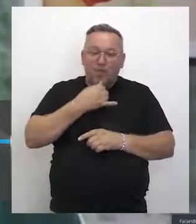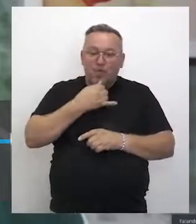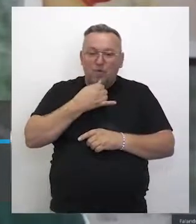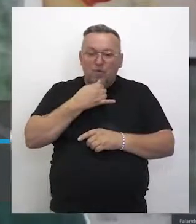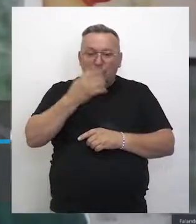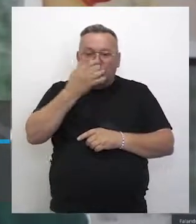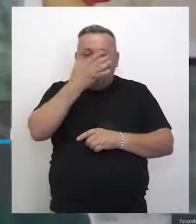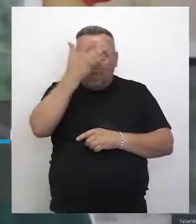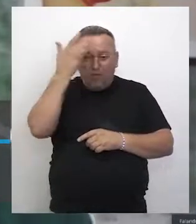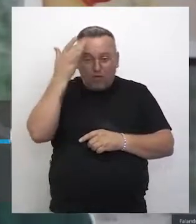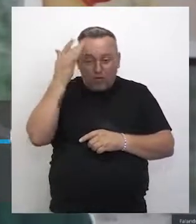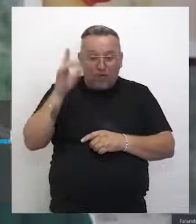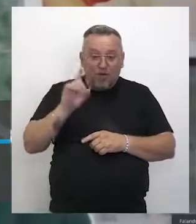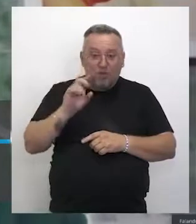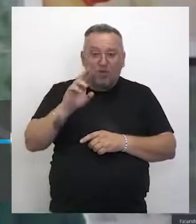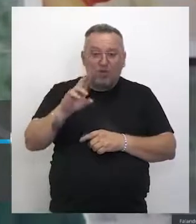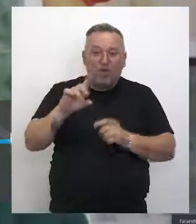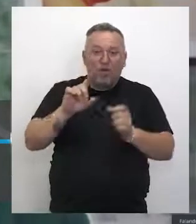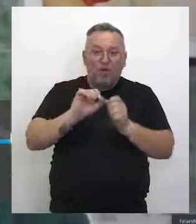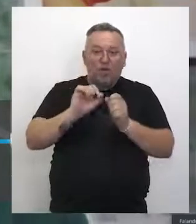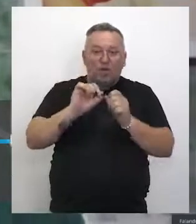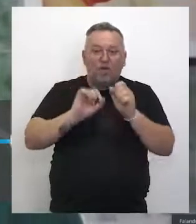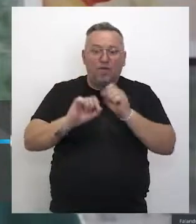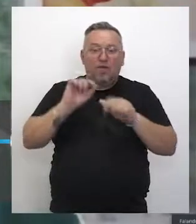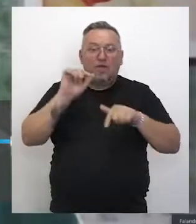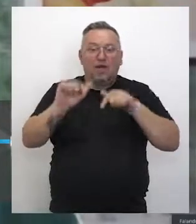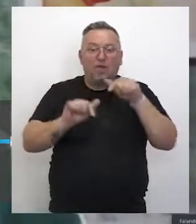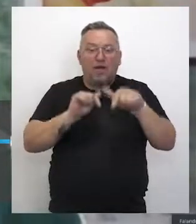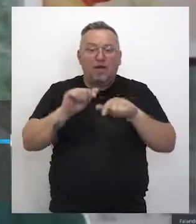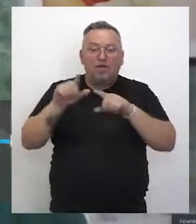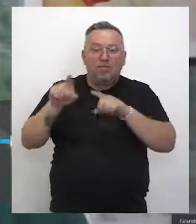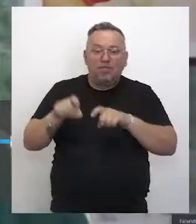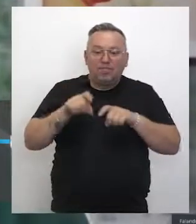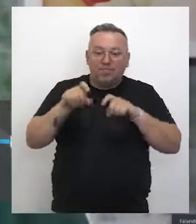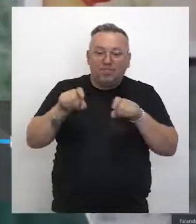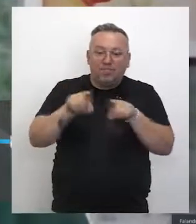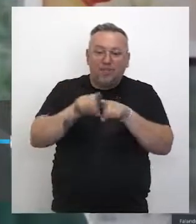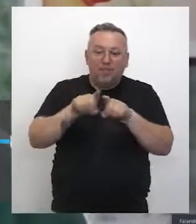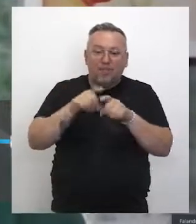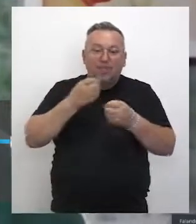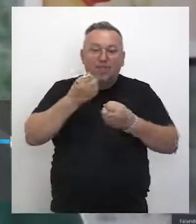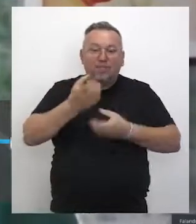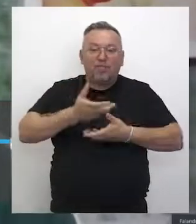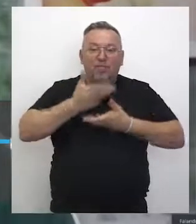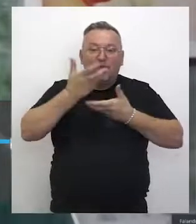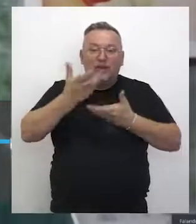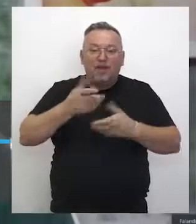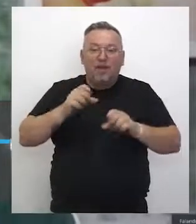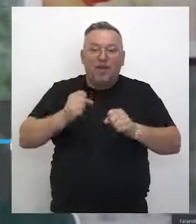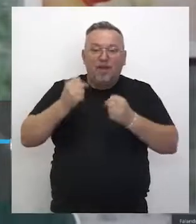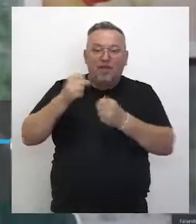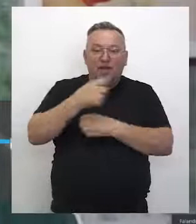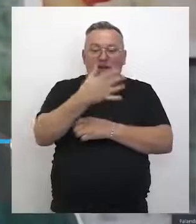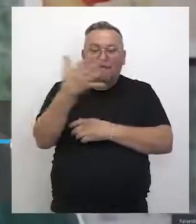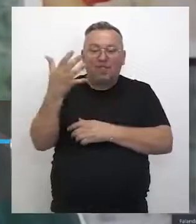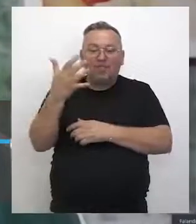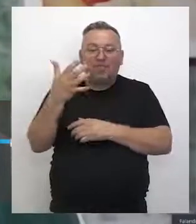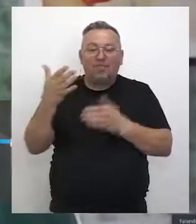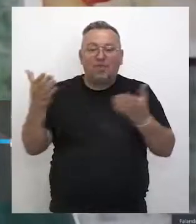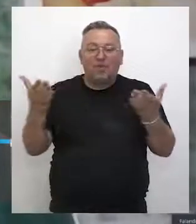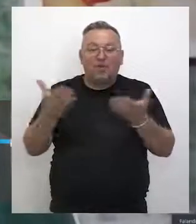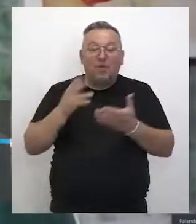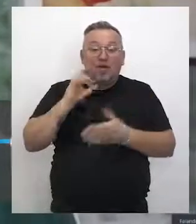são doutores, né? Esses que estão aí trabalhando na terra, escrevendo essas poesias, defendendo a natureza. E